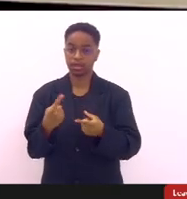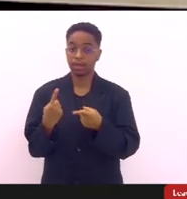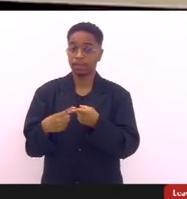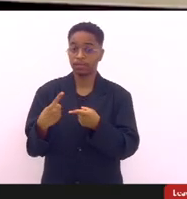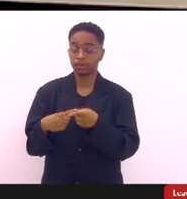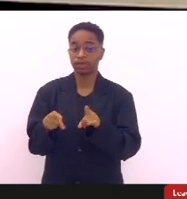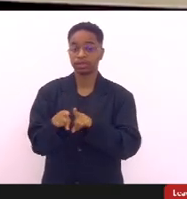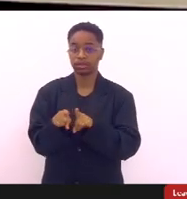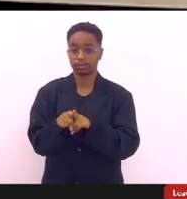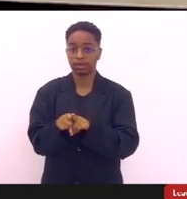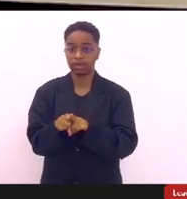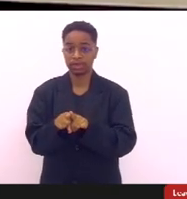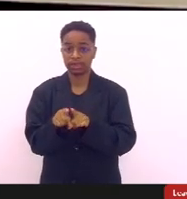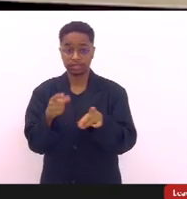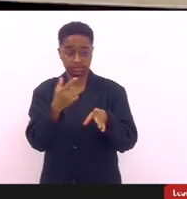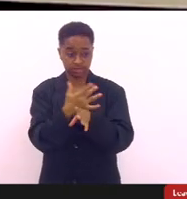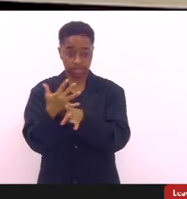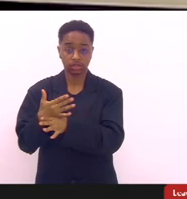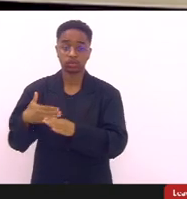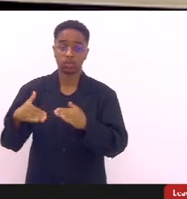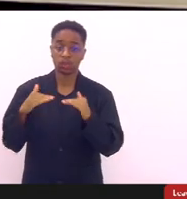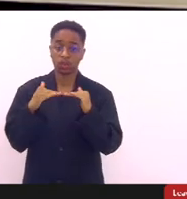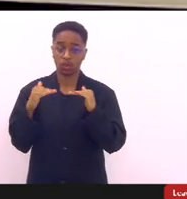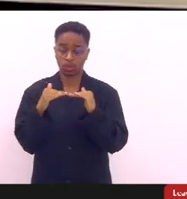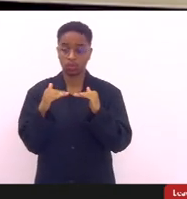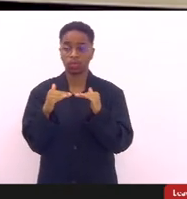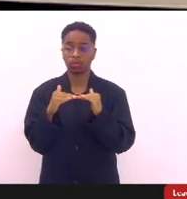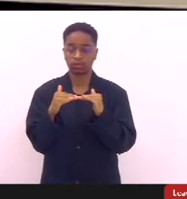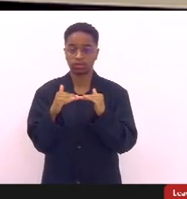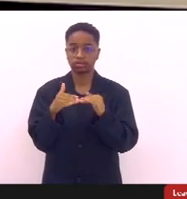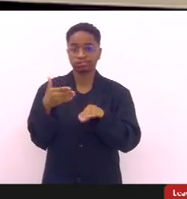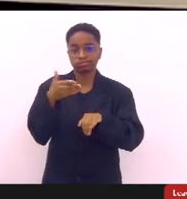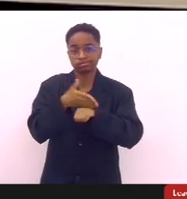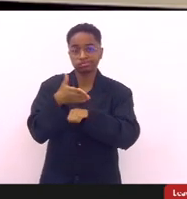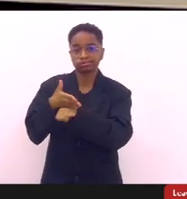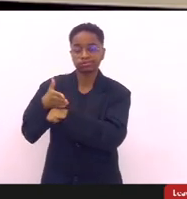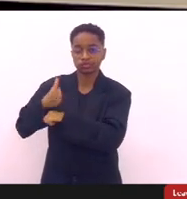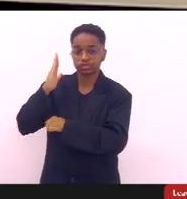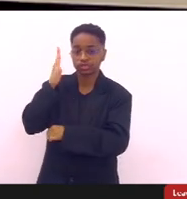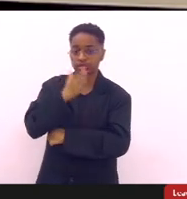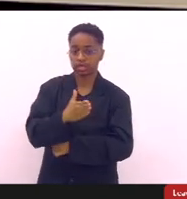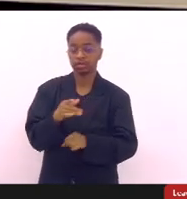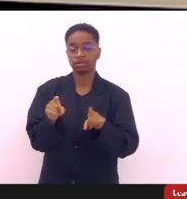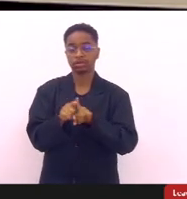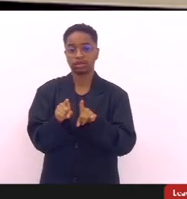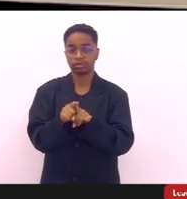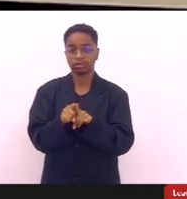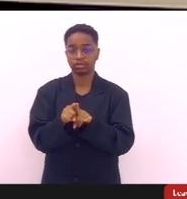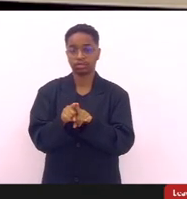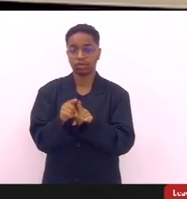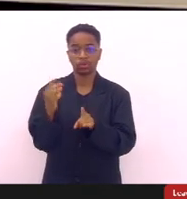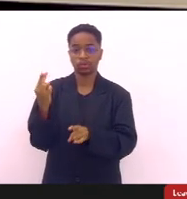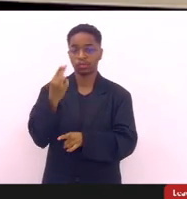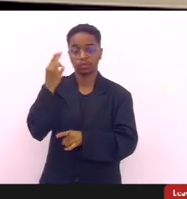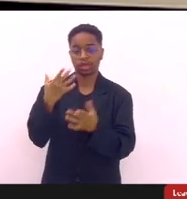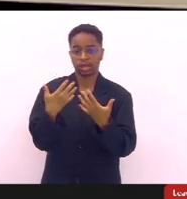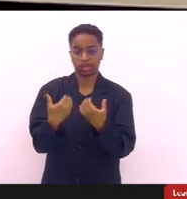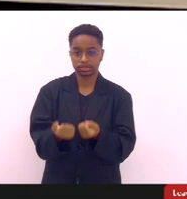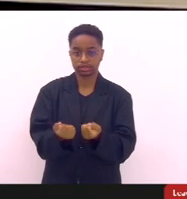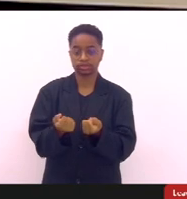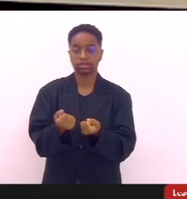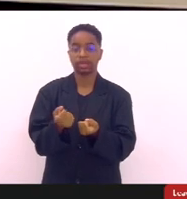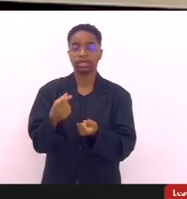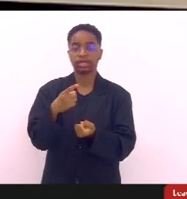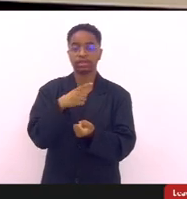Até porque os municípios concordaram em ter essa participação direta, e seria absolutamente incompreensível que a Secretaria de